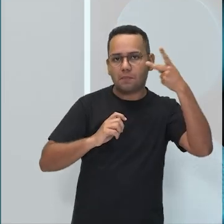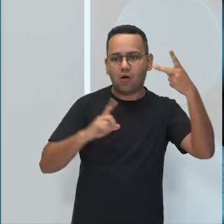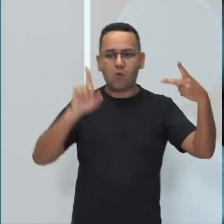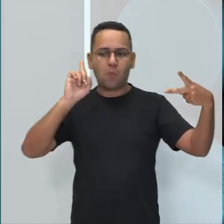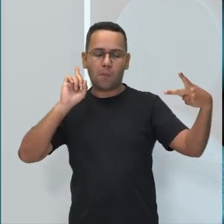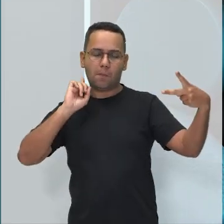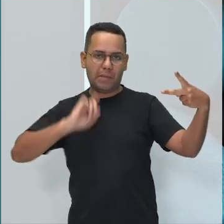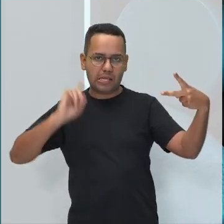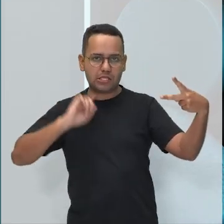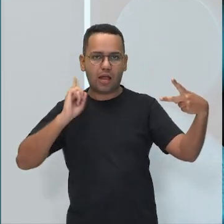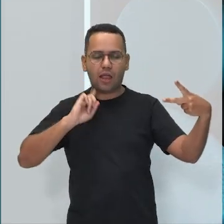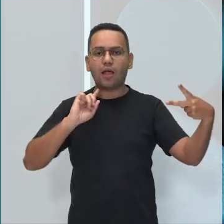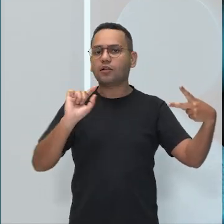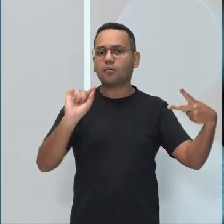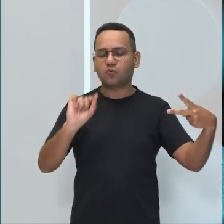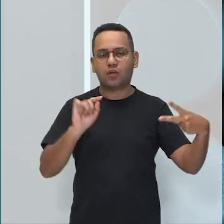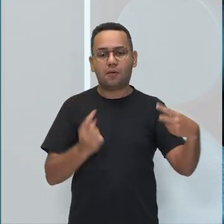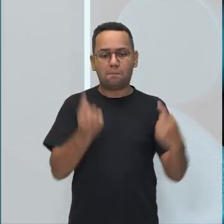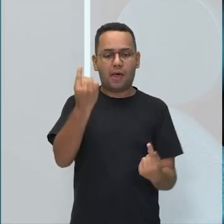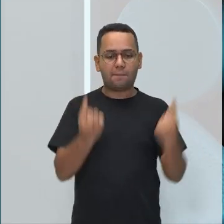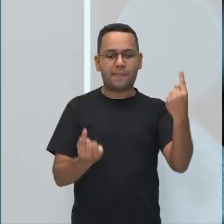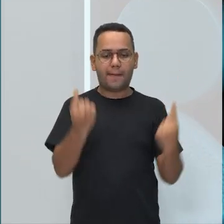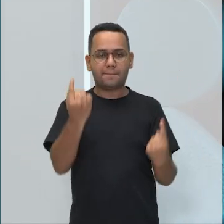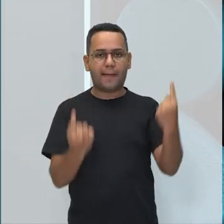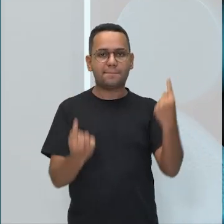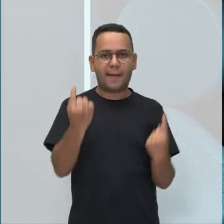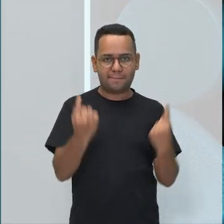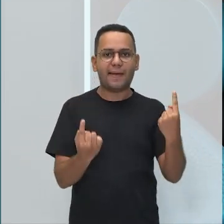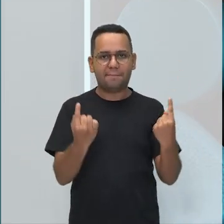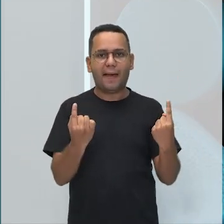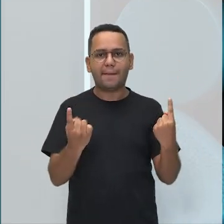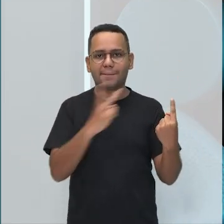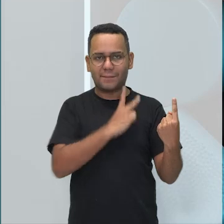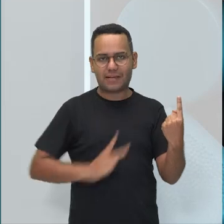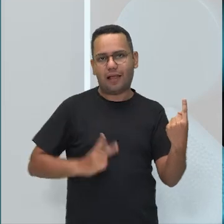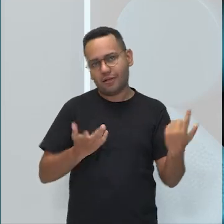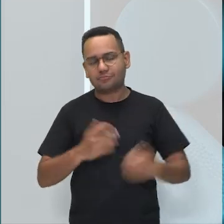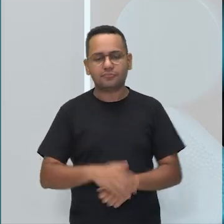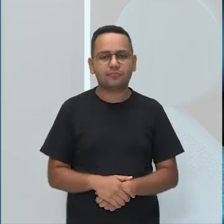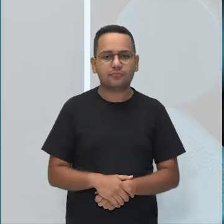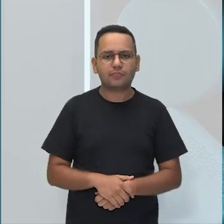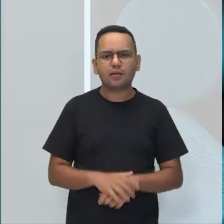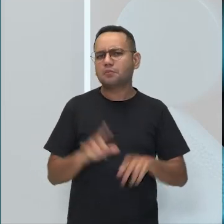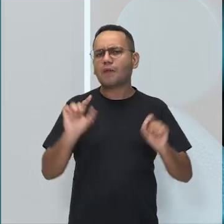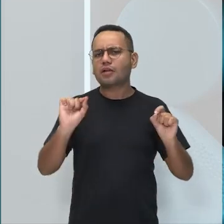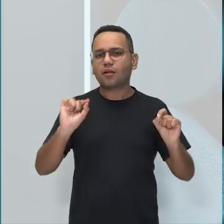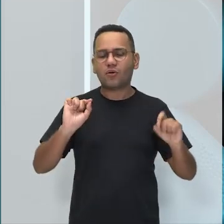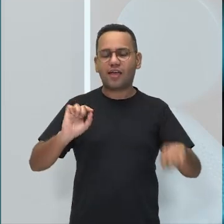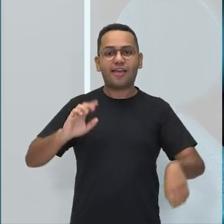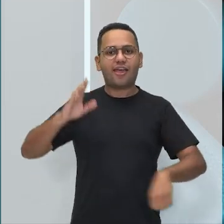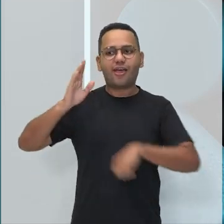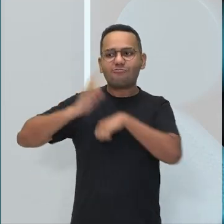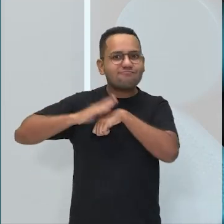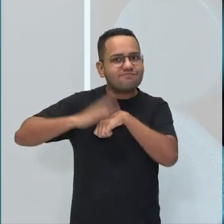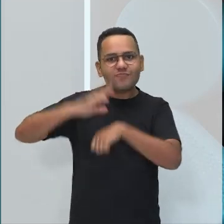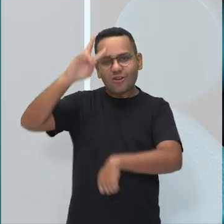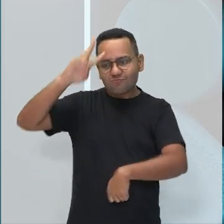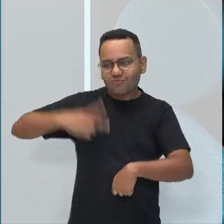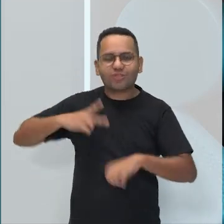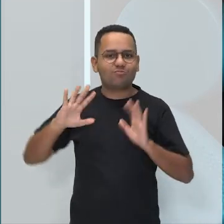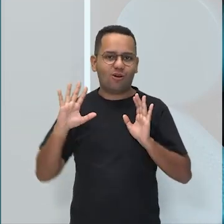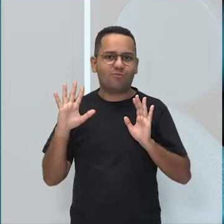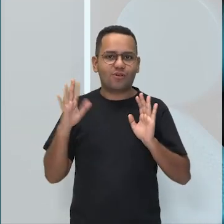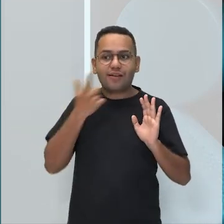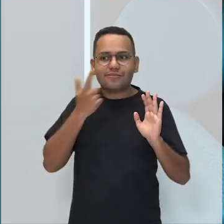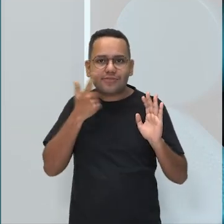no poder e, claro, ao se alternar no poder, claro que eles vão atender aos interesses deles. E com Getúlio